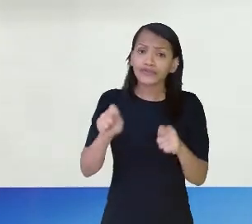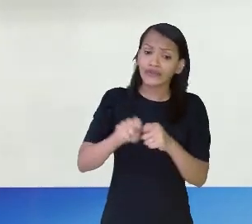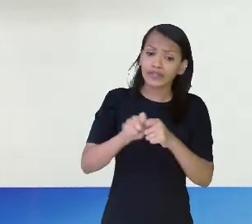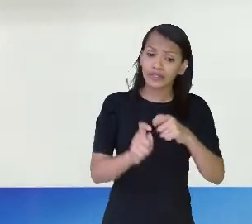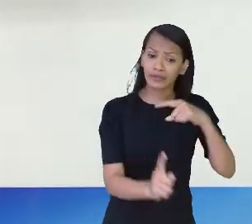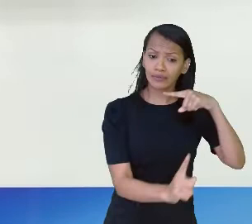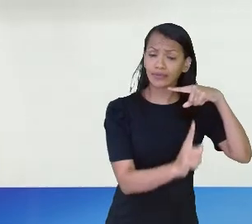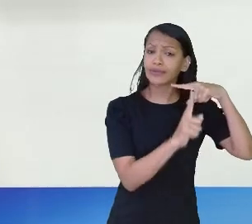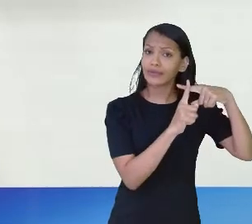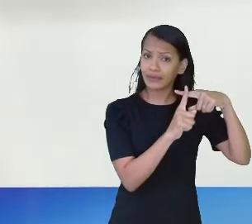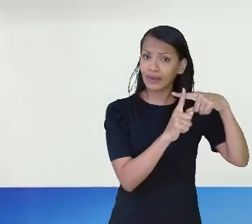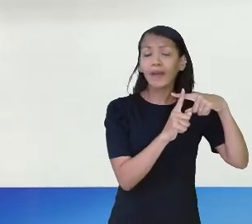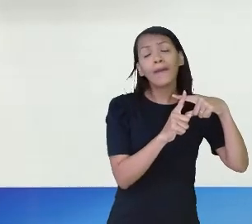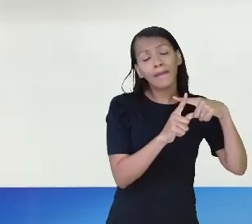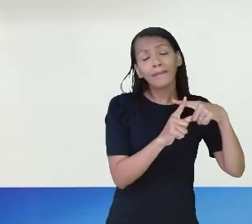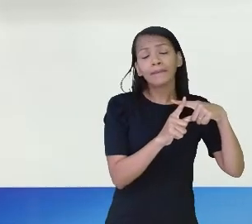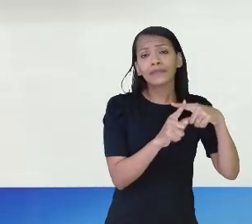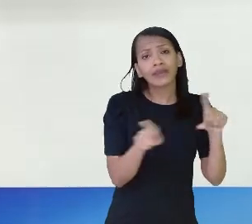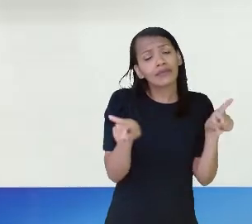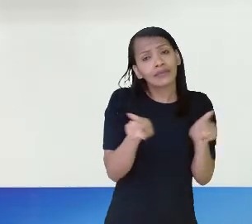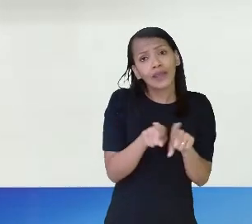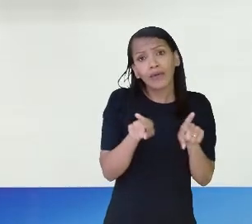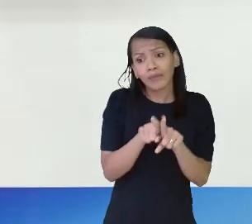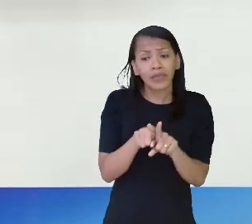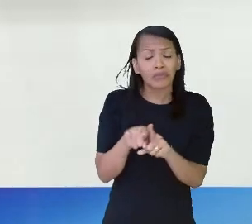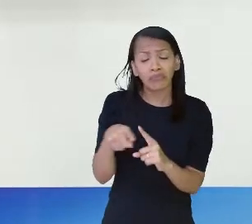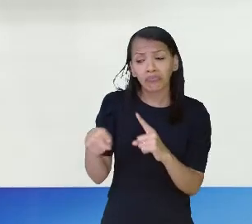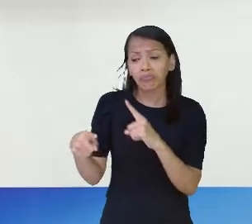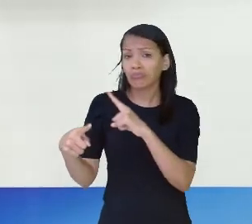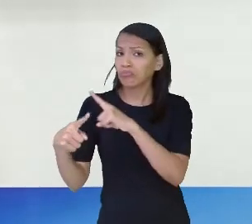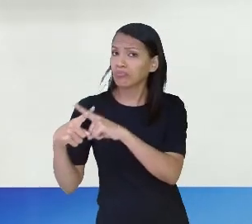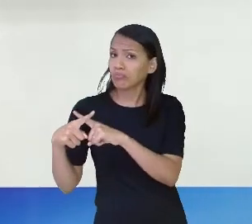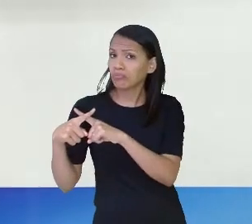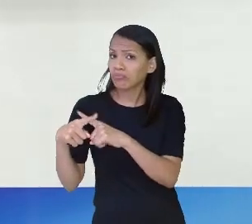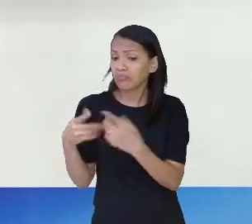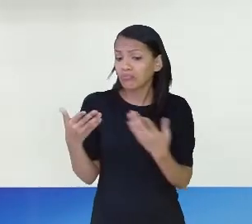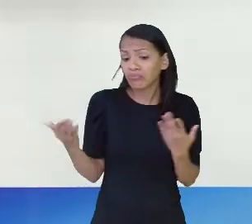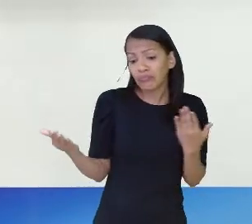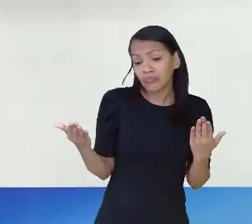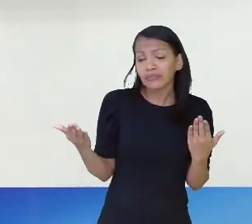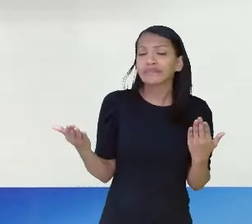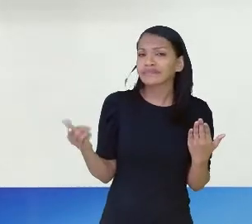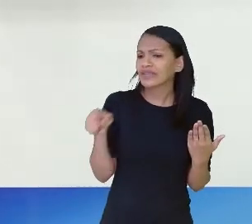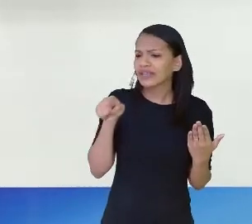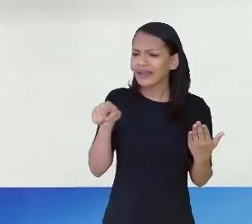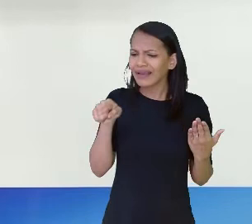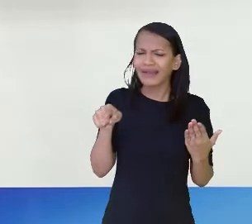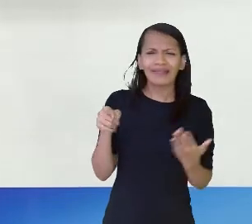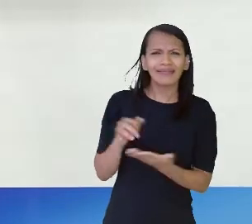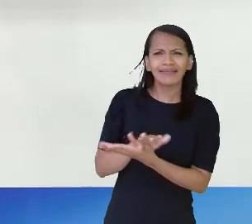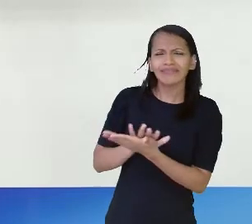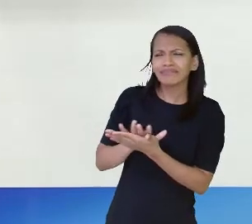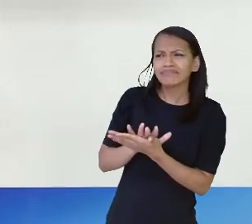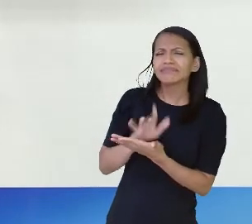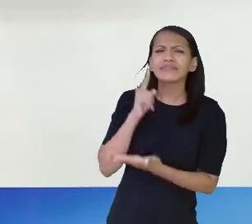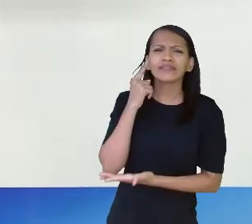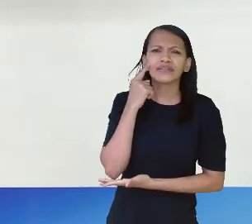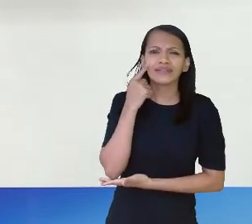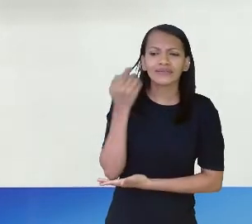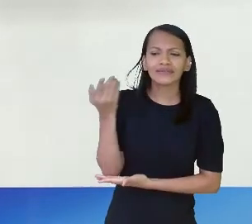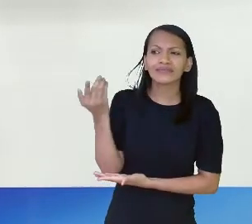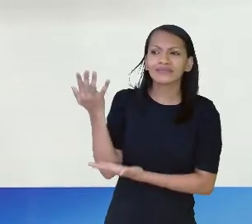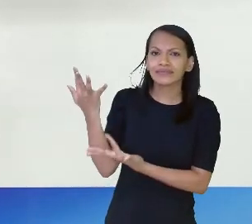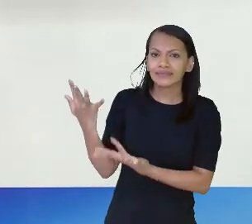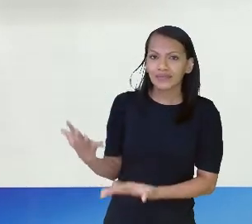ou simplesmente uma multiplicação simples. A multiplicação não é nada mais, nada menos do que